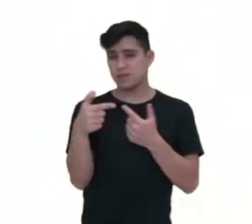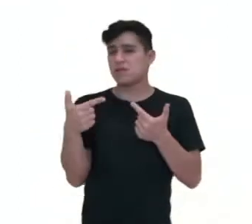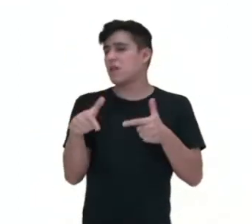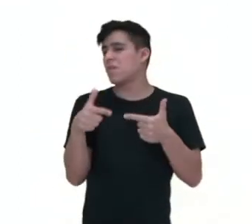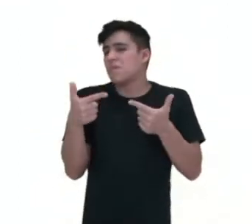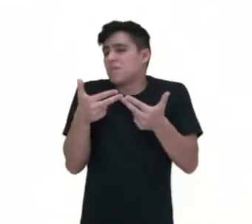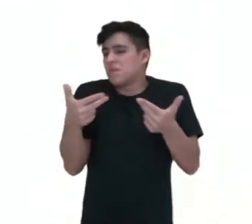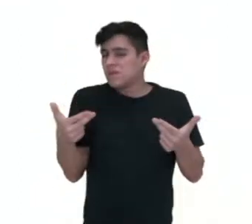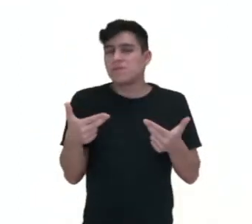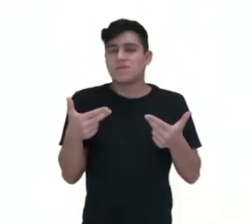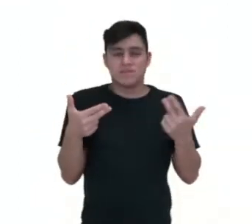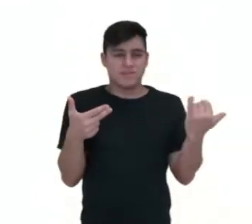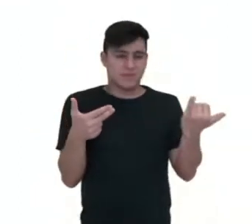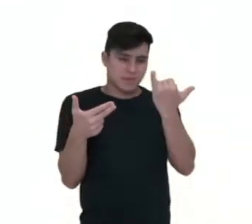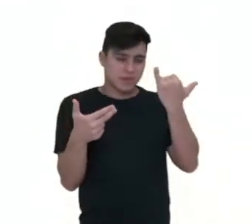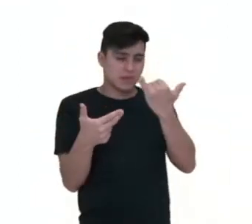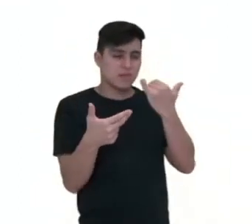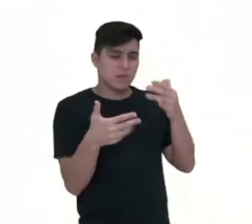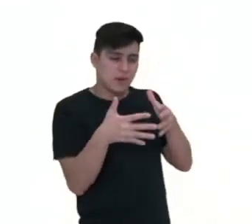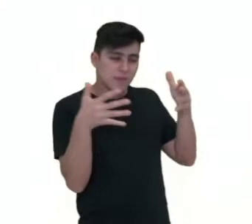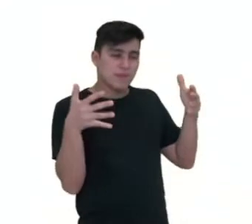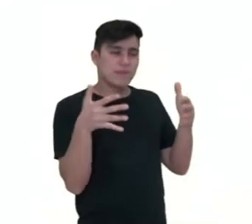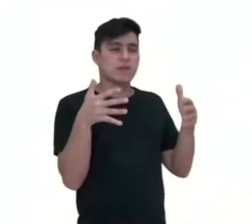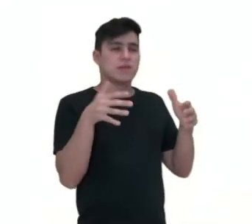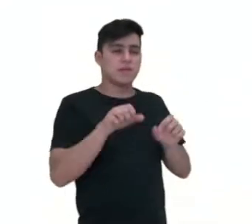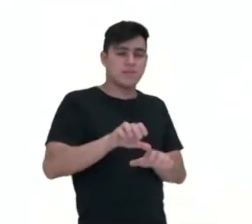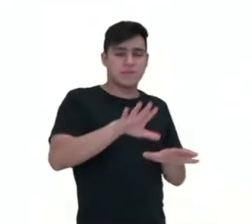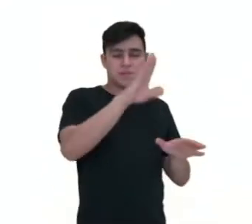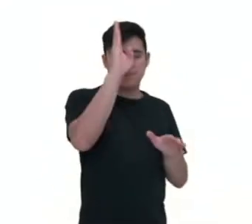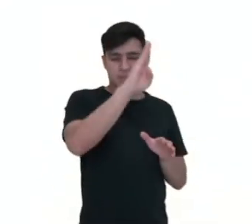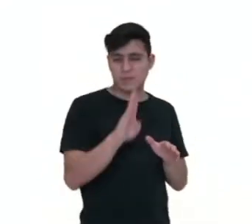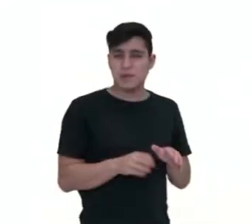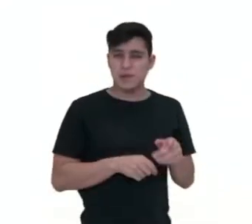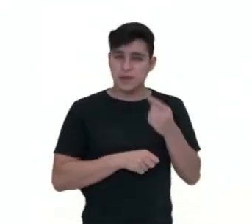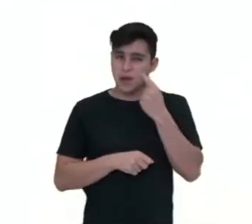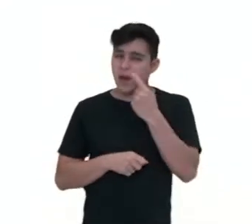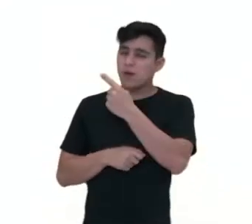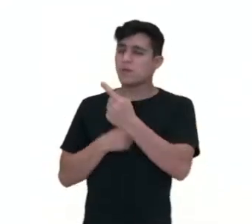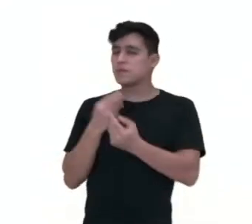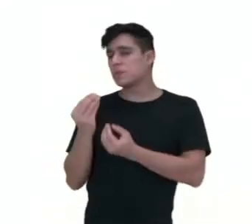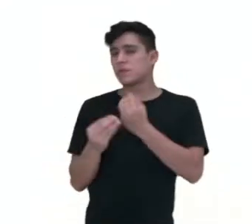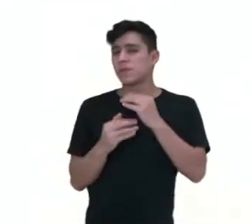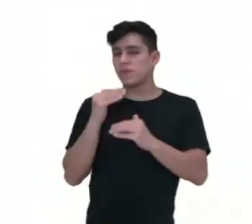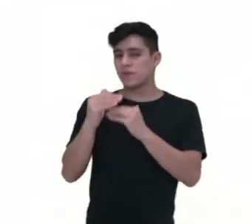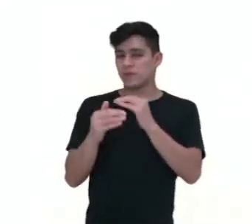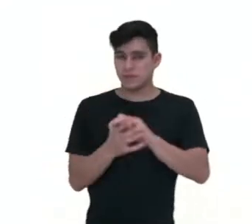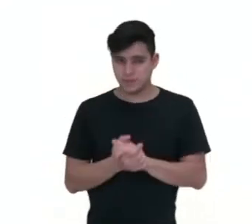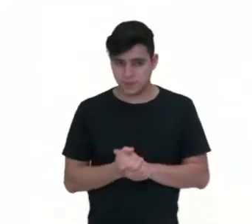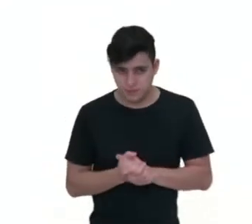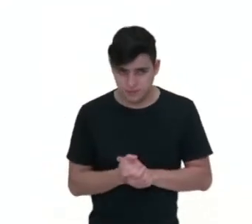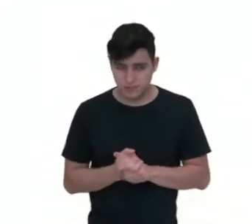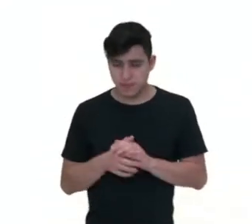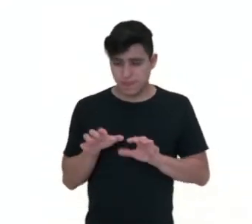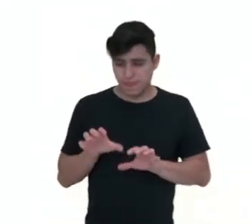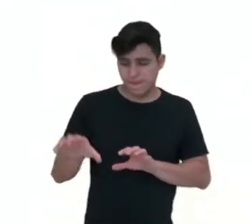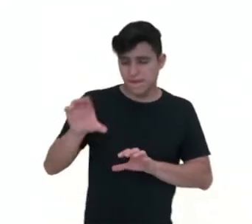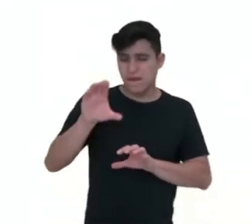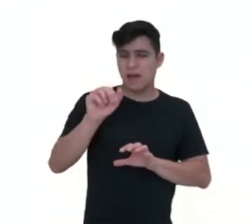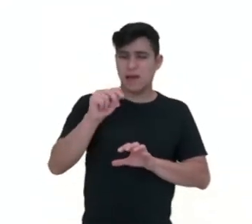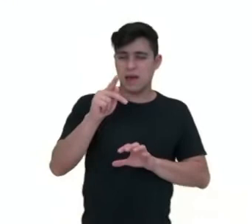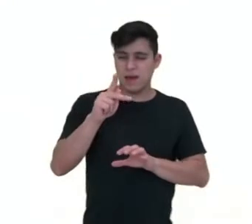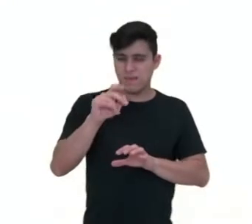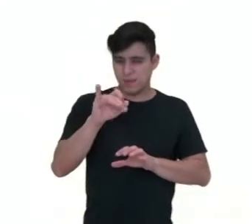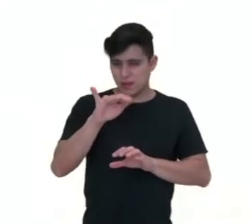a constituição do território brasileiro, que essa animação mostra exatamente essa evolução, desde as capitanias hereditárias,